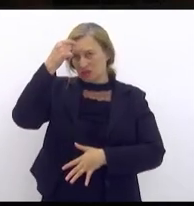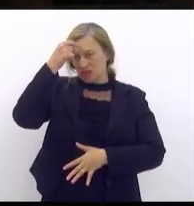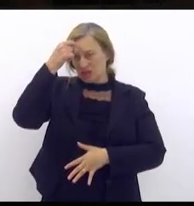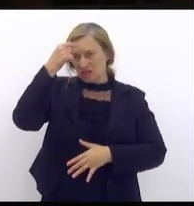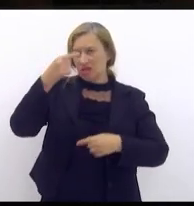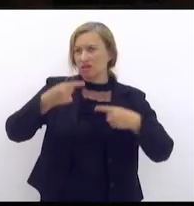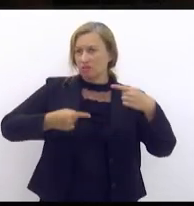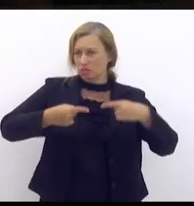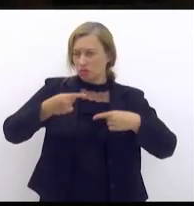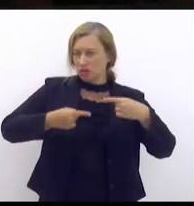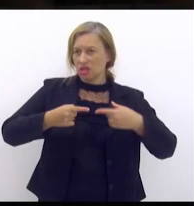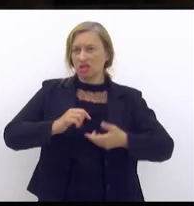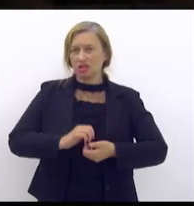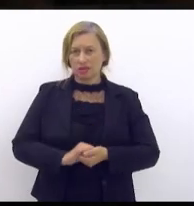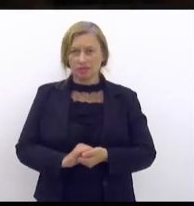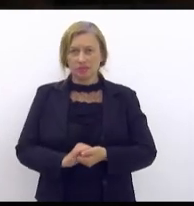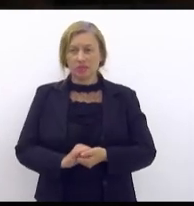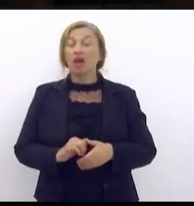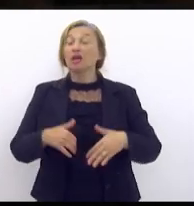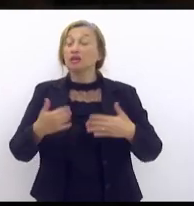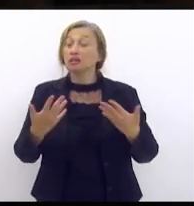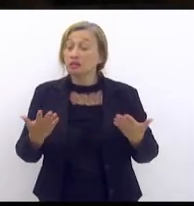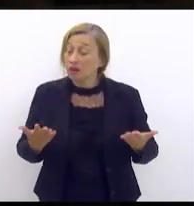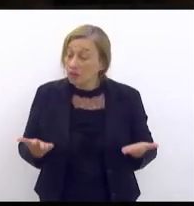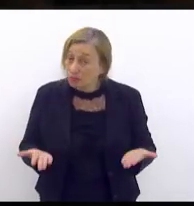presidente. Então, quis aqui